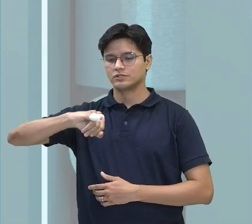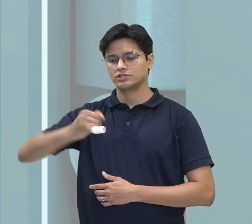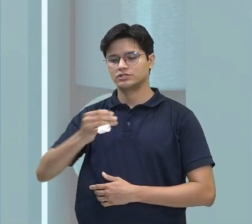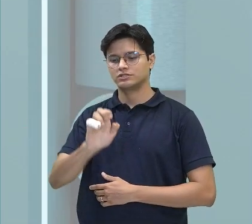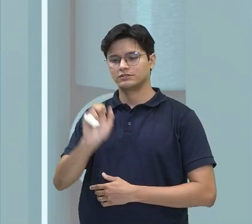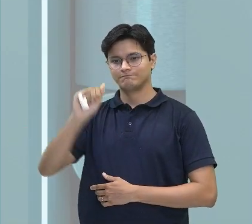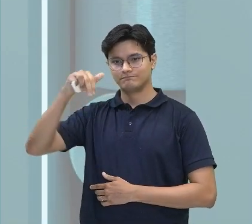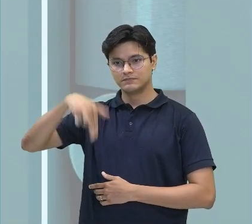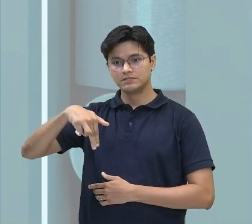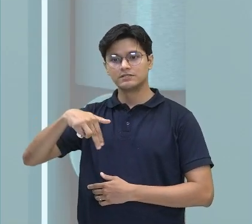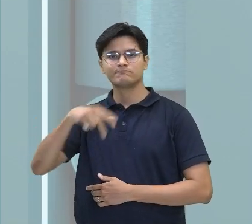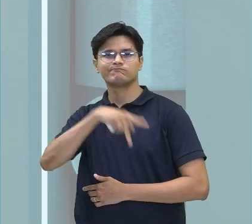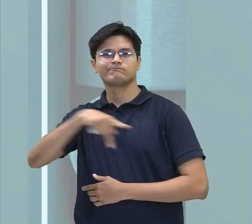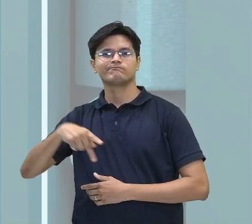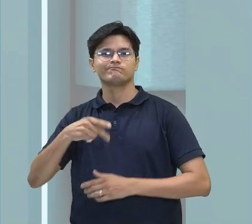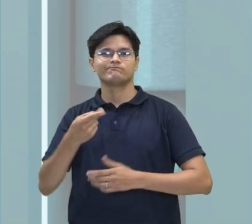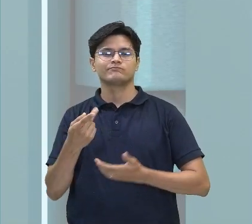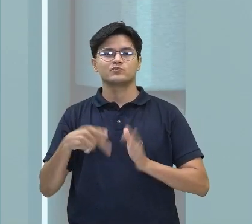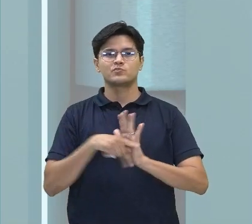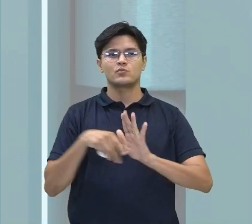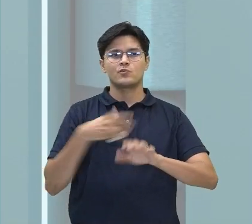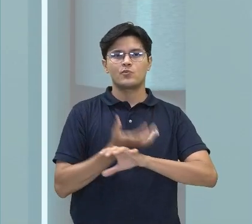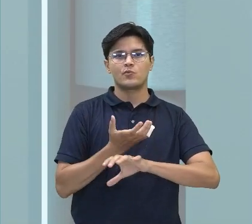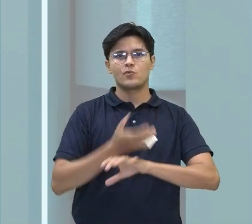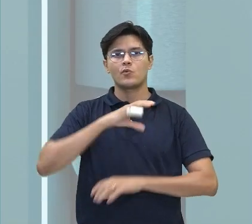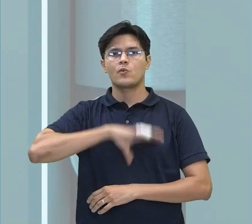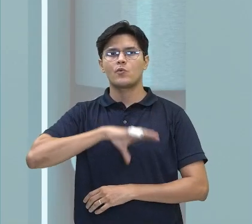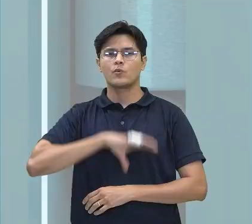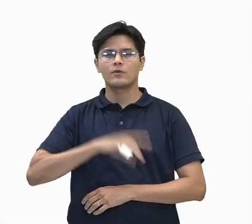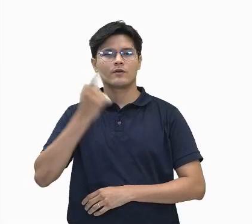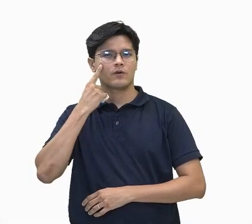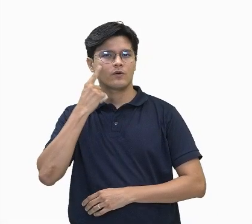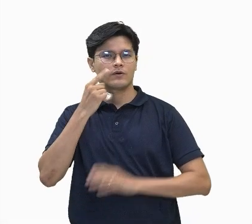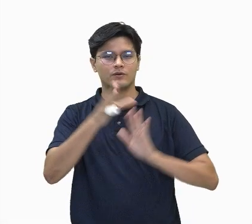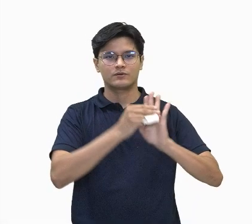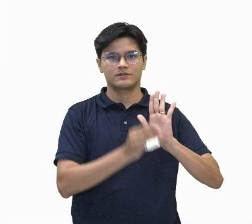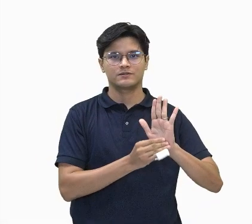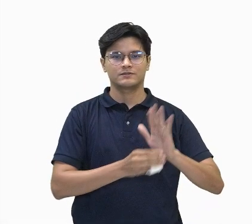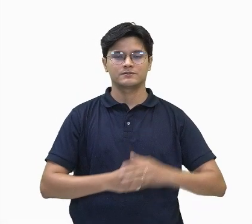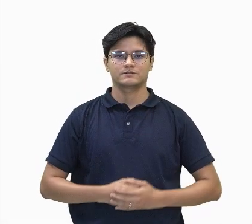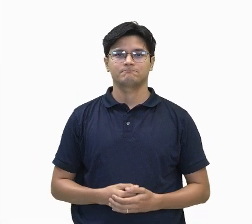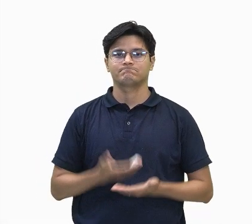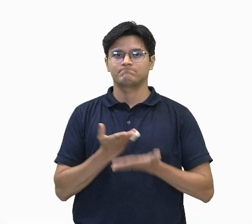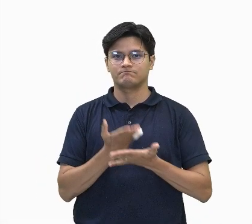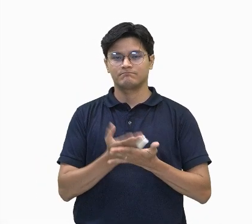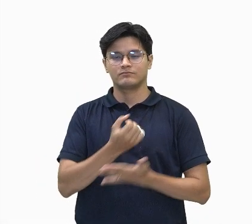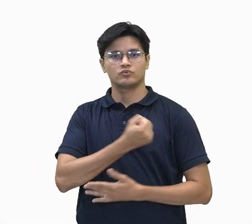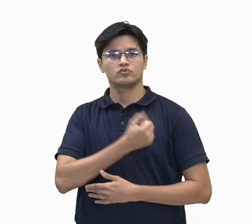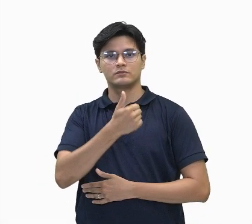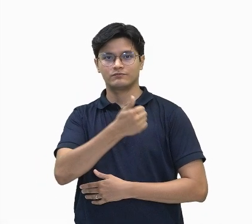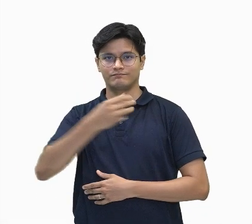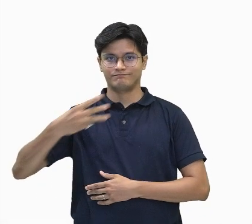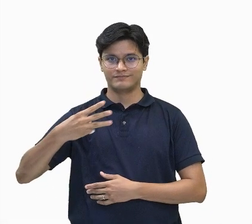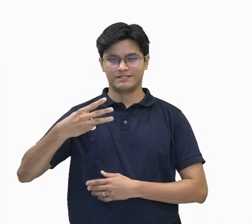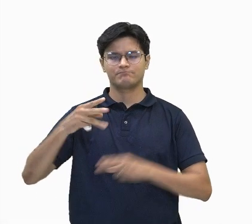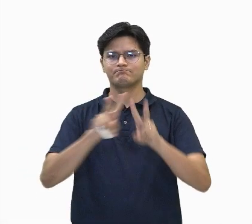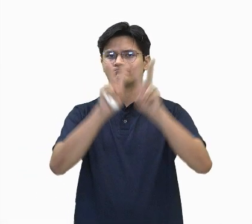língua portuguesa, e a gente vai dar uma olhadinha no que nós teremos na nossa aula. Aula 13, com objeto de